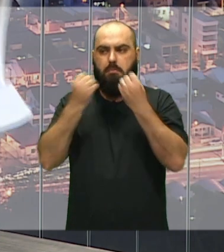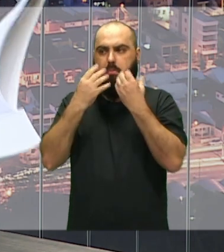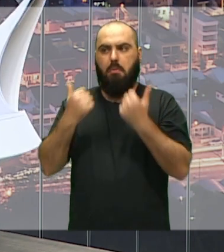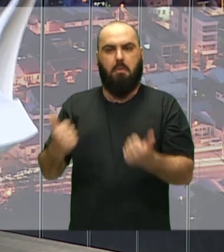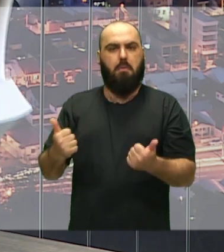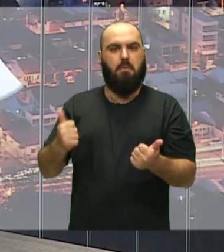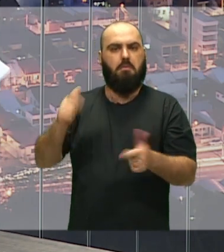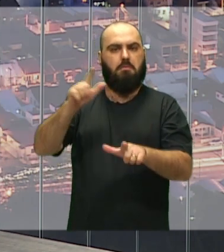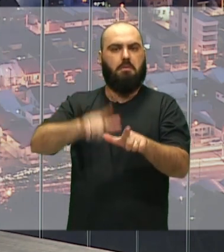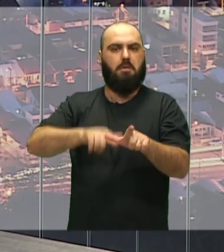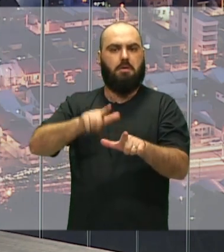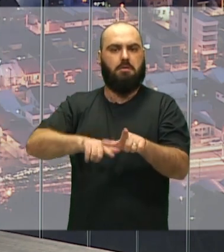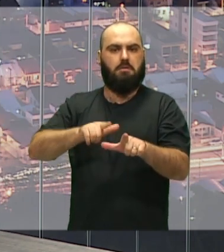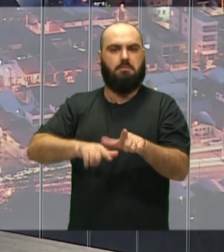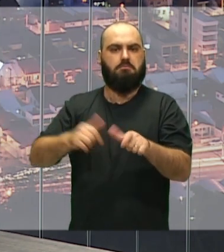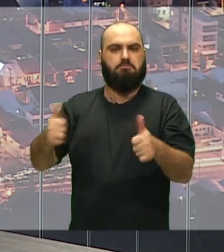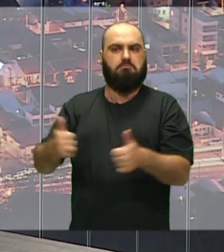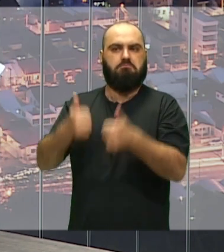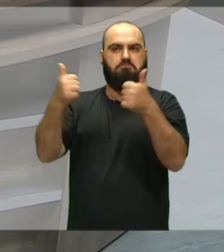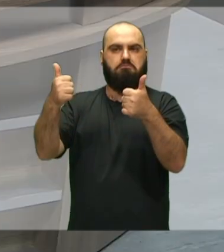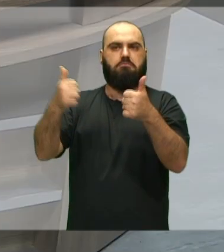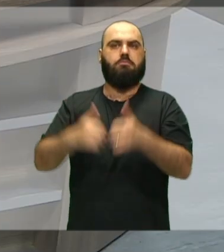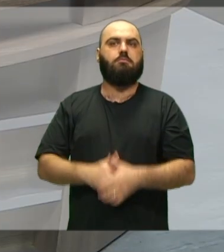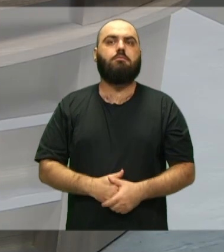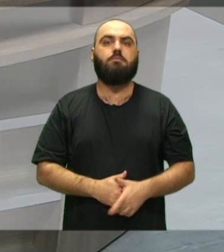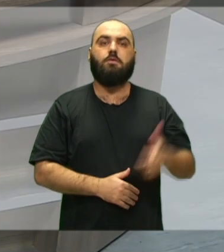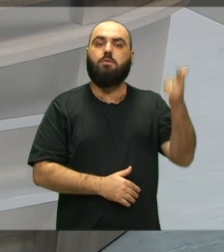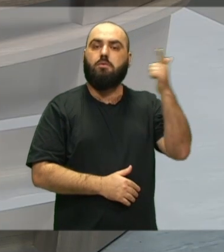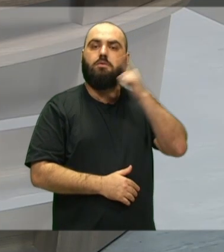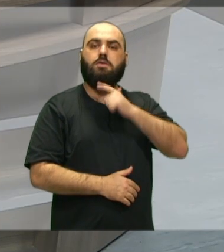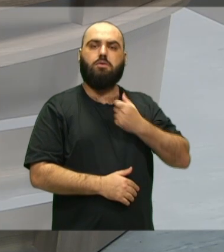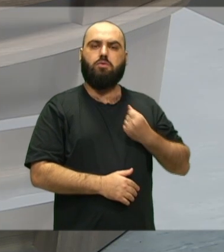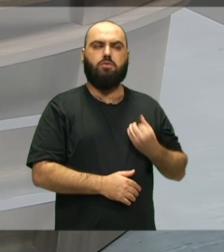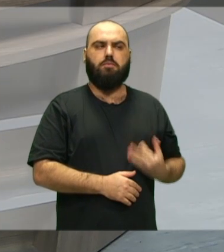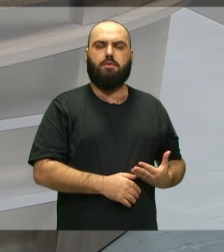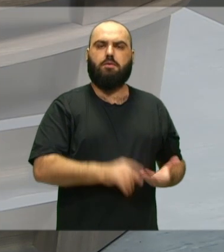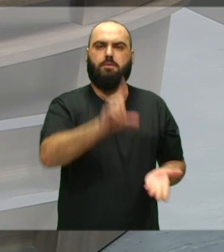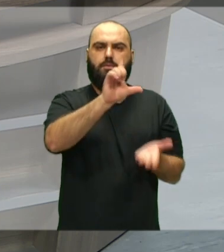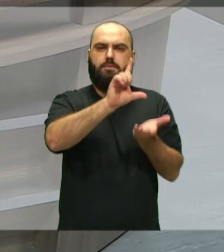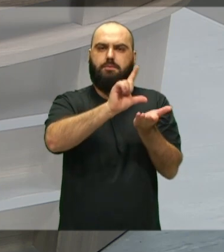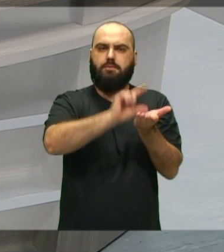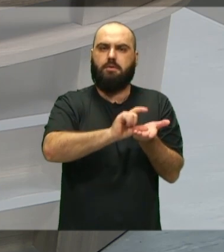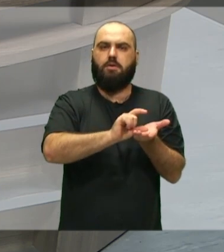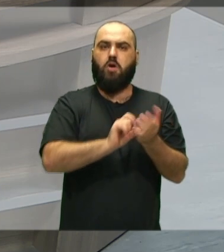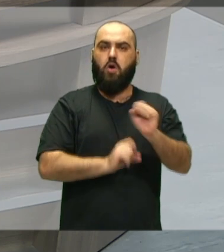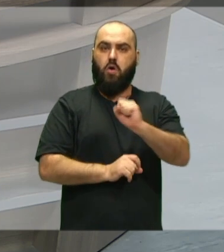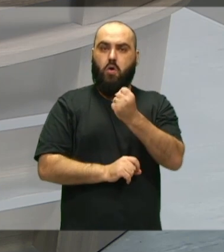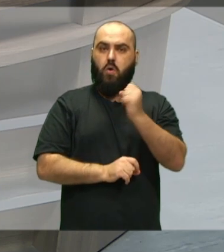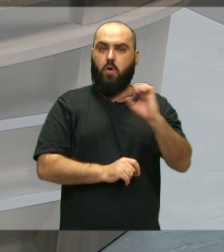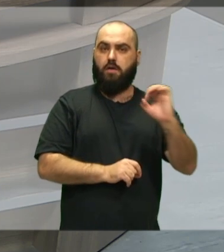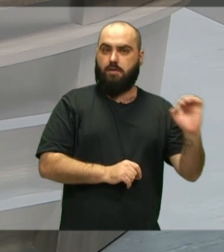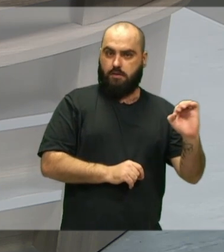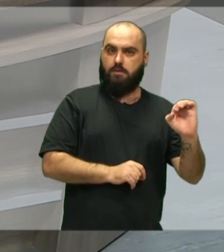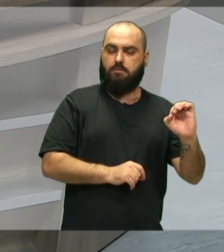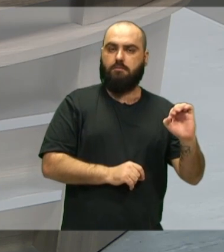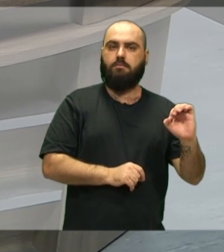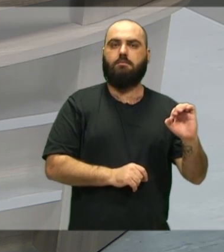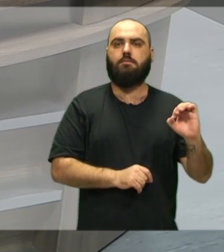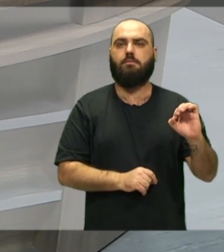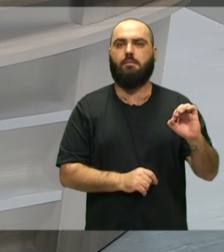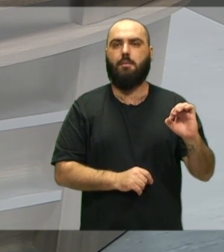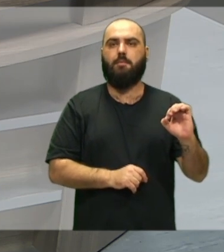A letra... E a gente conseguiu enxugar um pouco o número de páginas, ela fechou em mais ou menos 800 páginas,